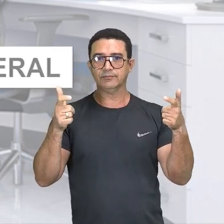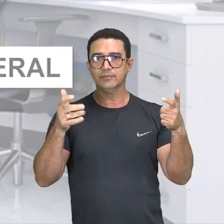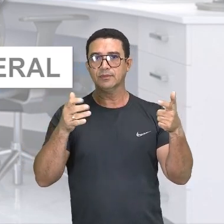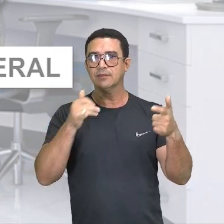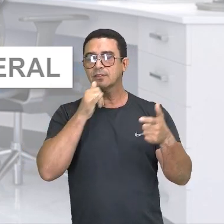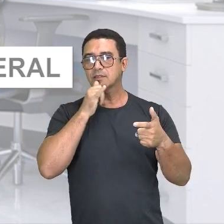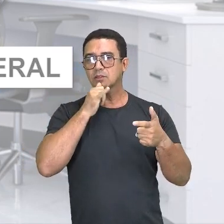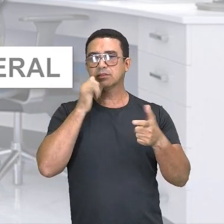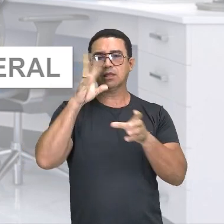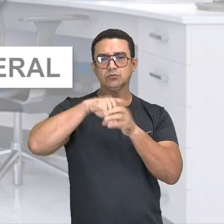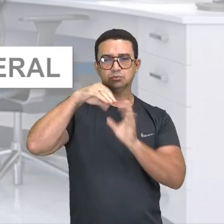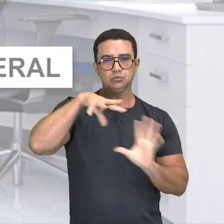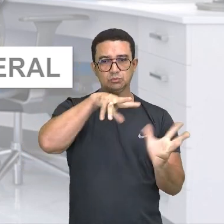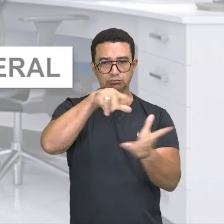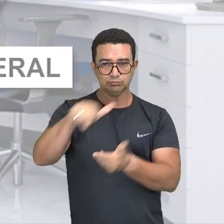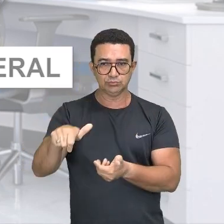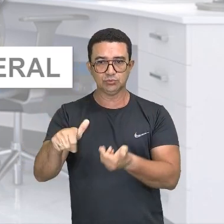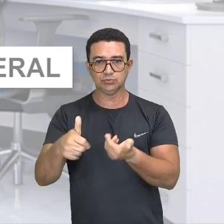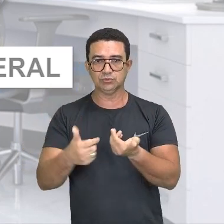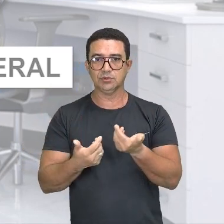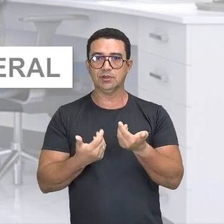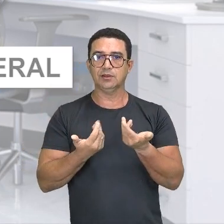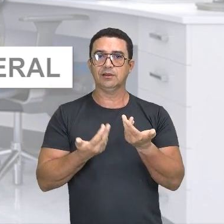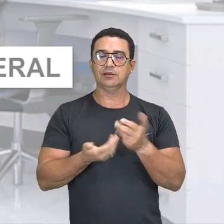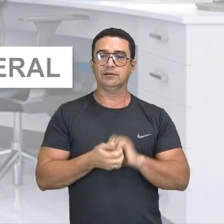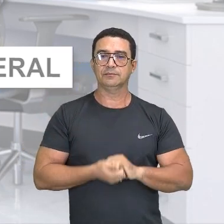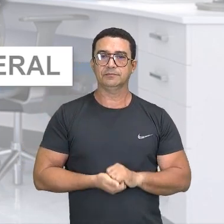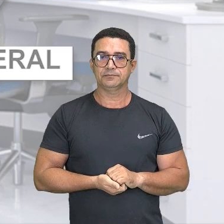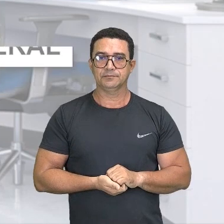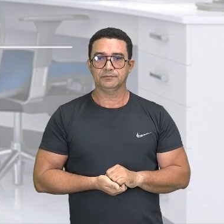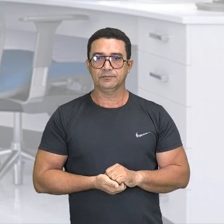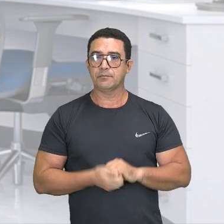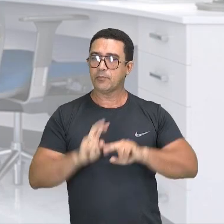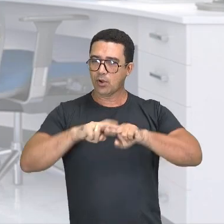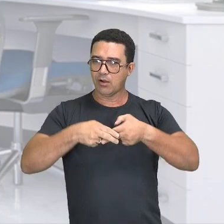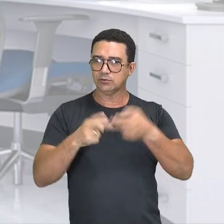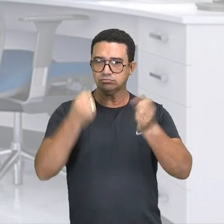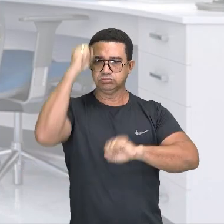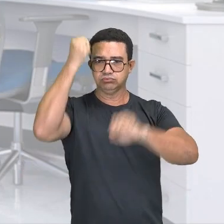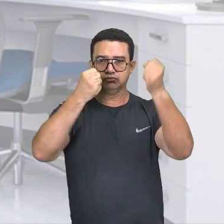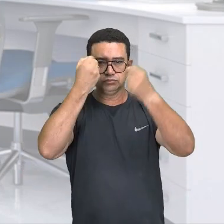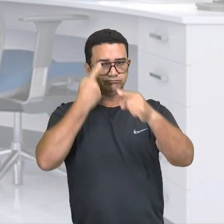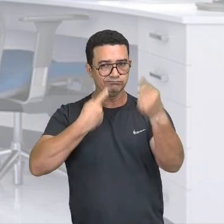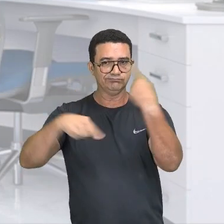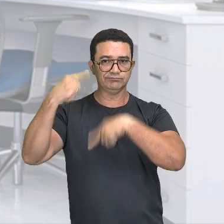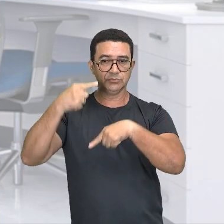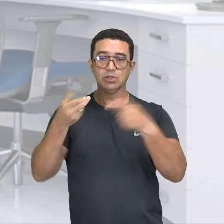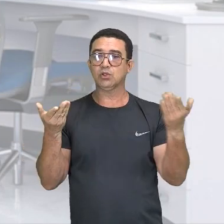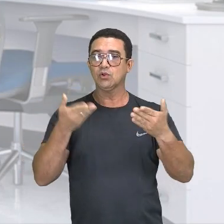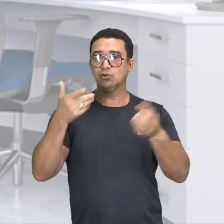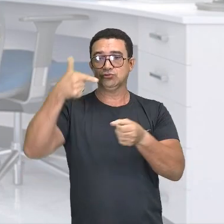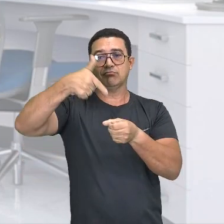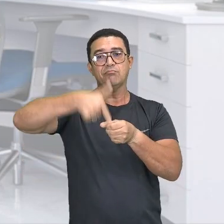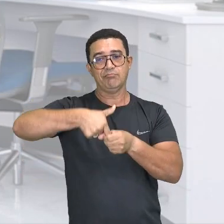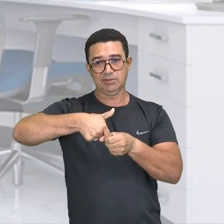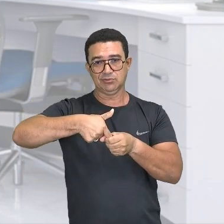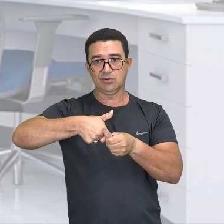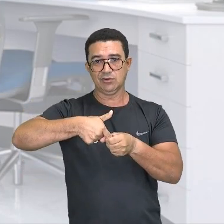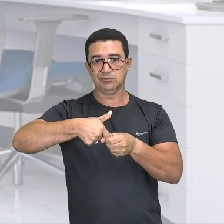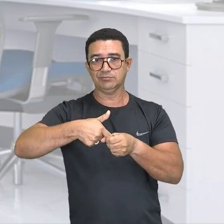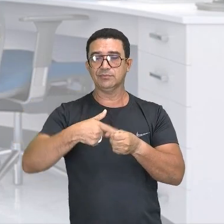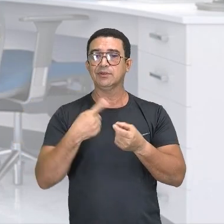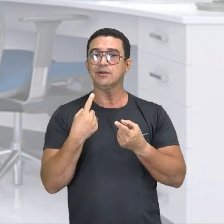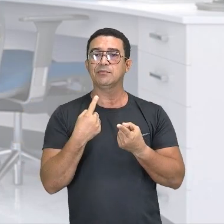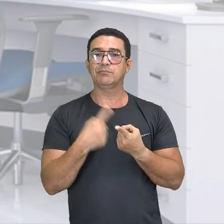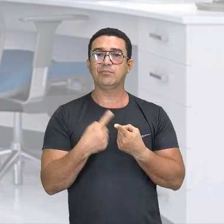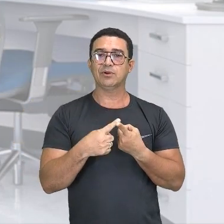escala mundial, devido à Revolução Industrial, e o mais importante atualmente, que é o petróleo, porque